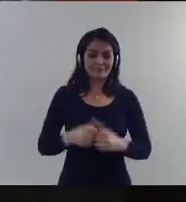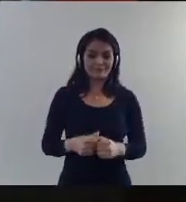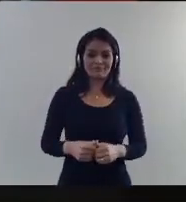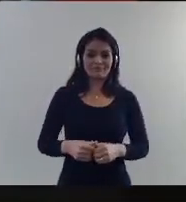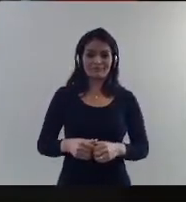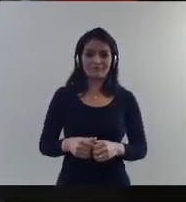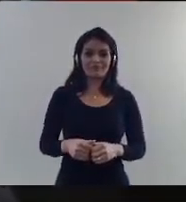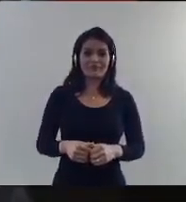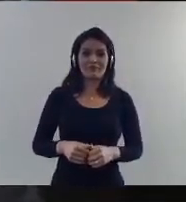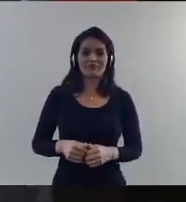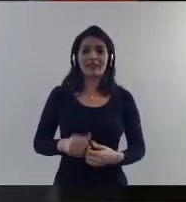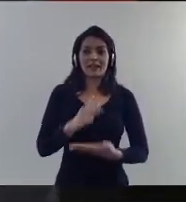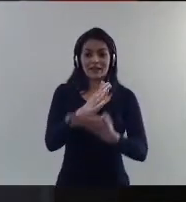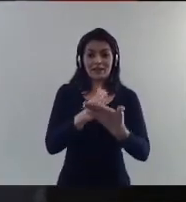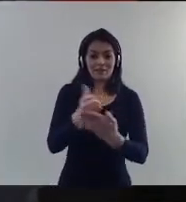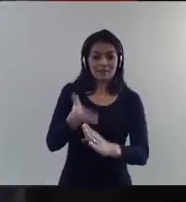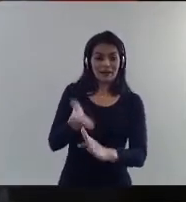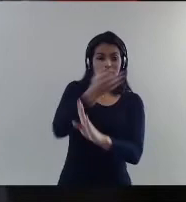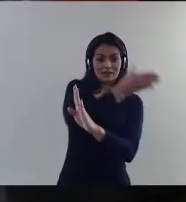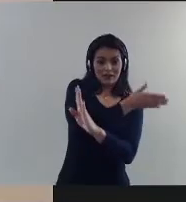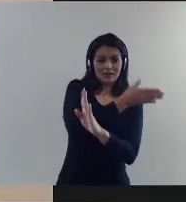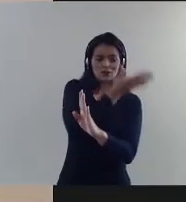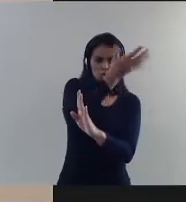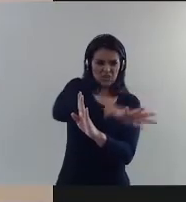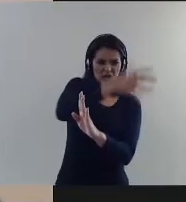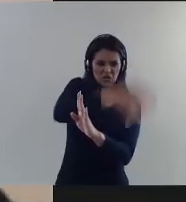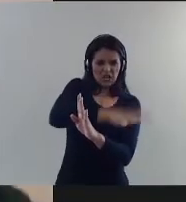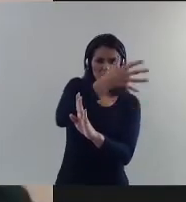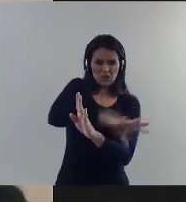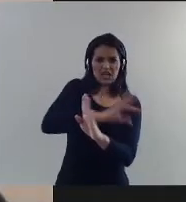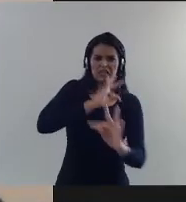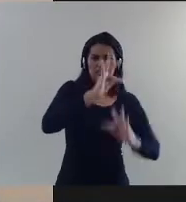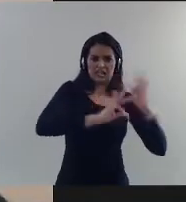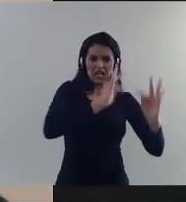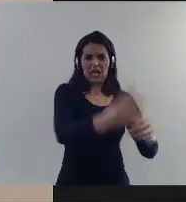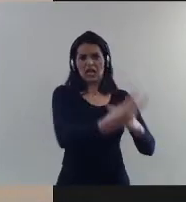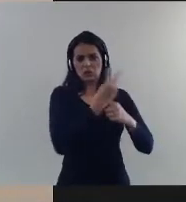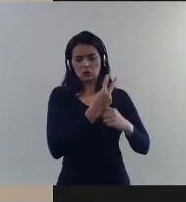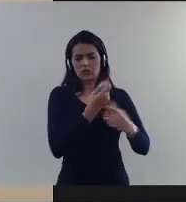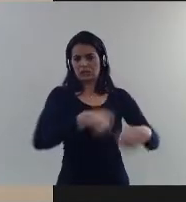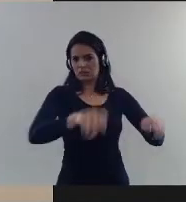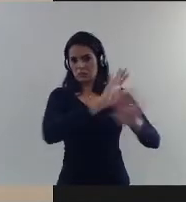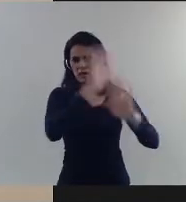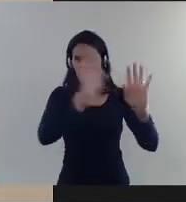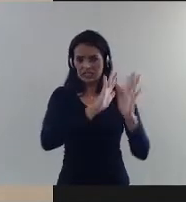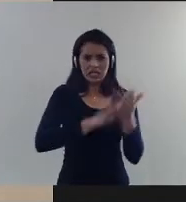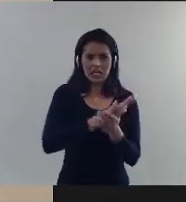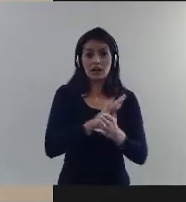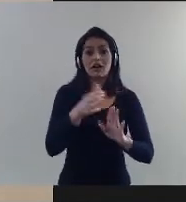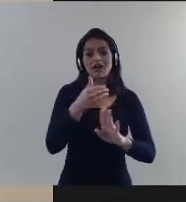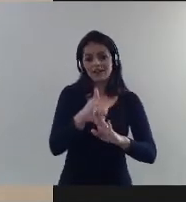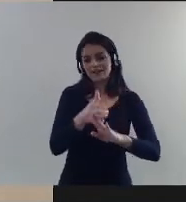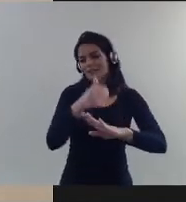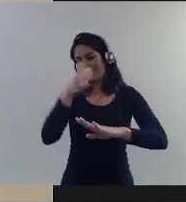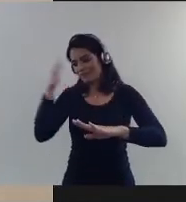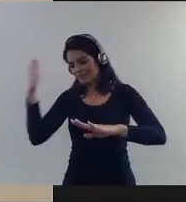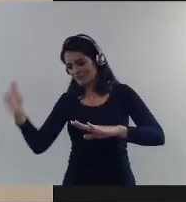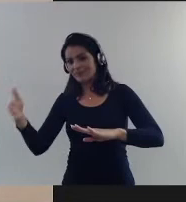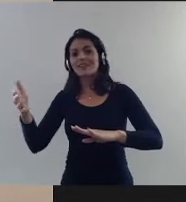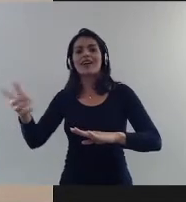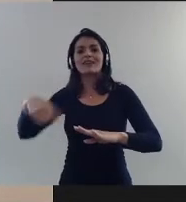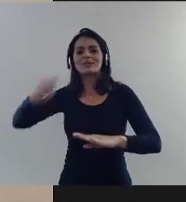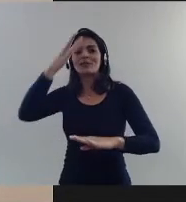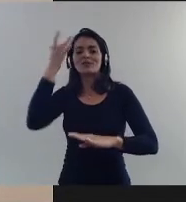metade para trás, não da metade para frente? Para frente. Muito obrigada, Vinícius, pelas referências.